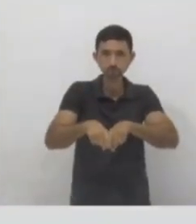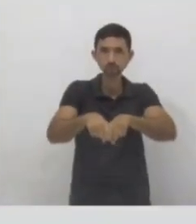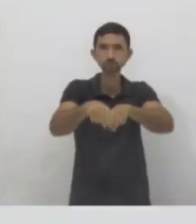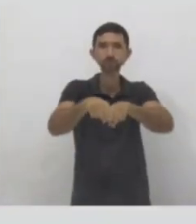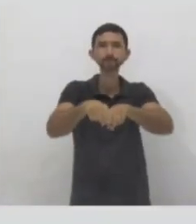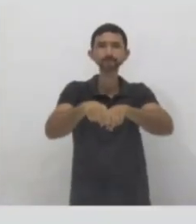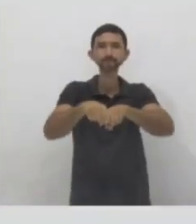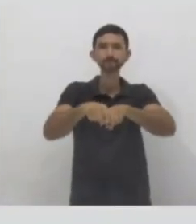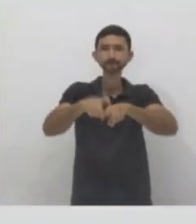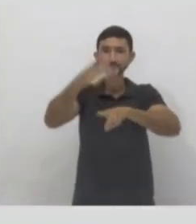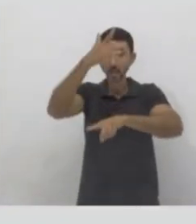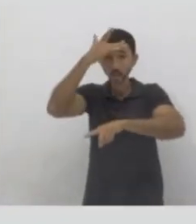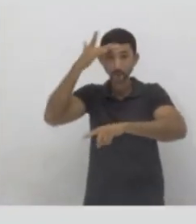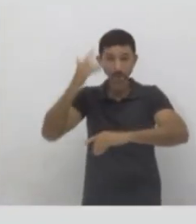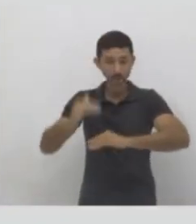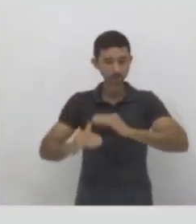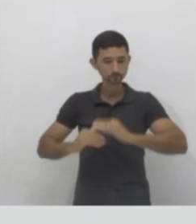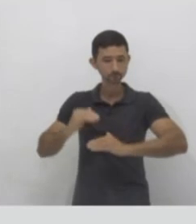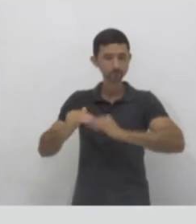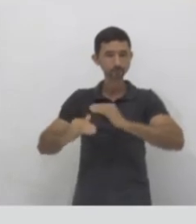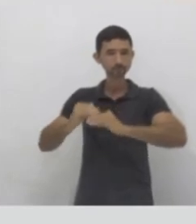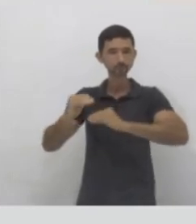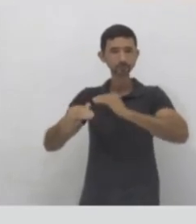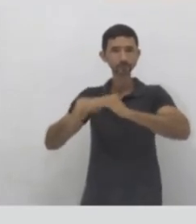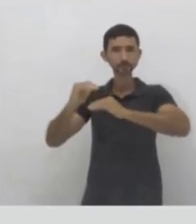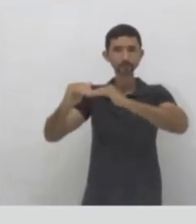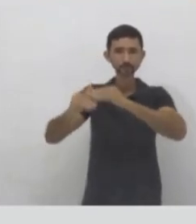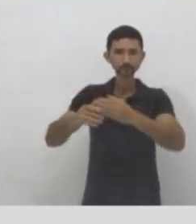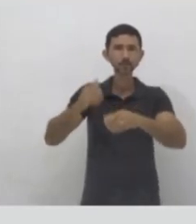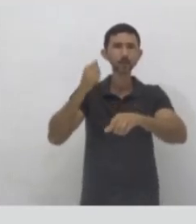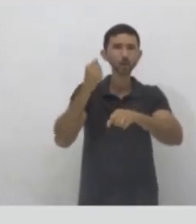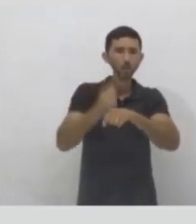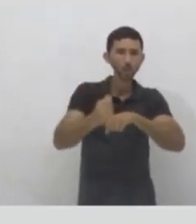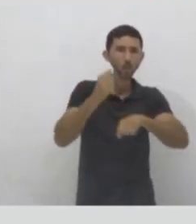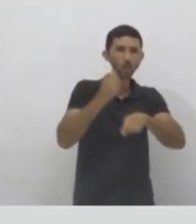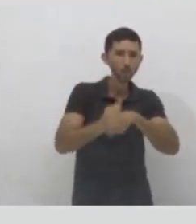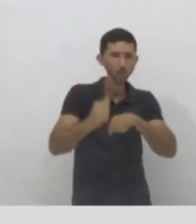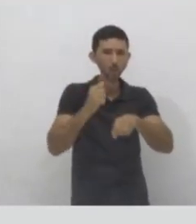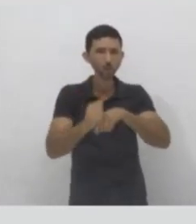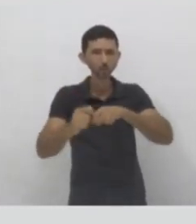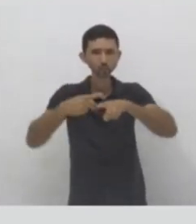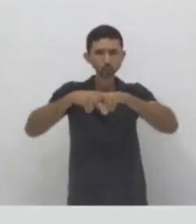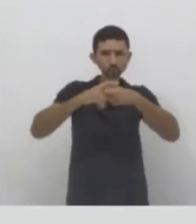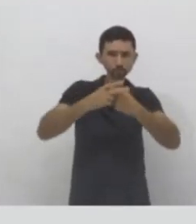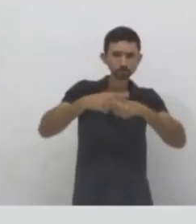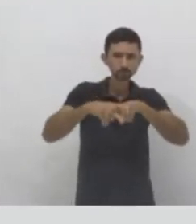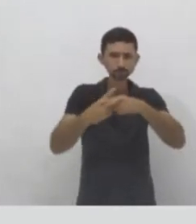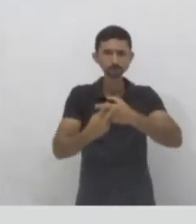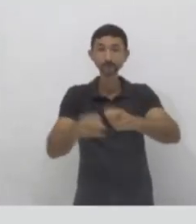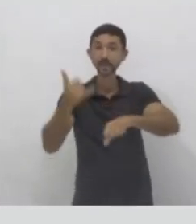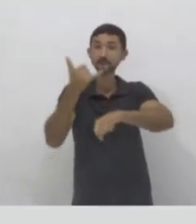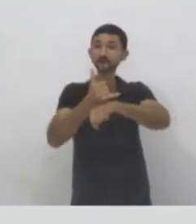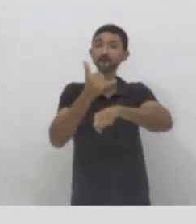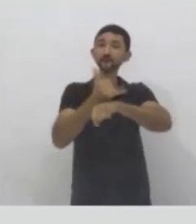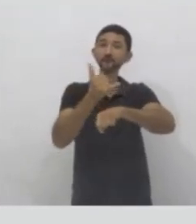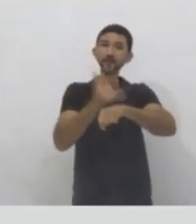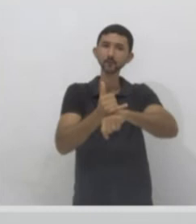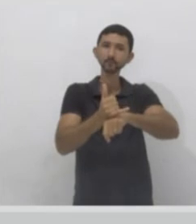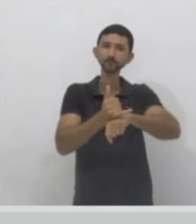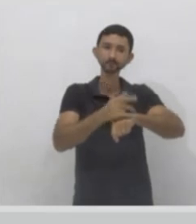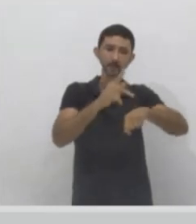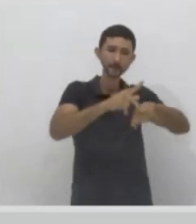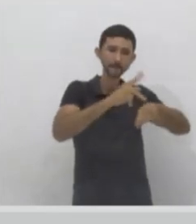Os seres humanos continuaram evoluindo e começaram a construir armas e ferramentas de metal. Neste momento, termina o